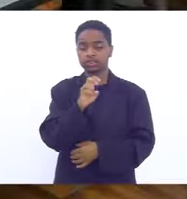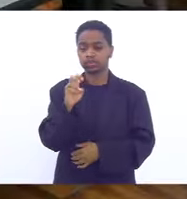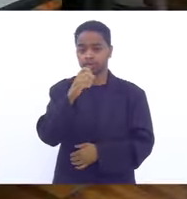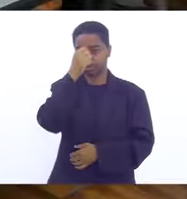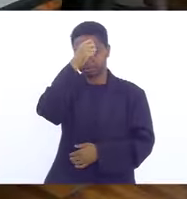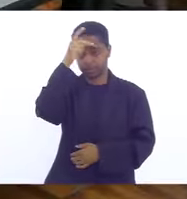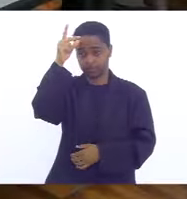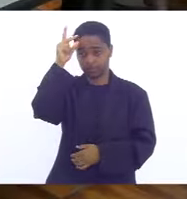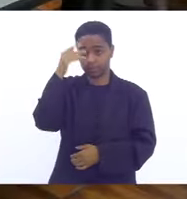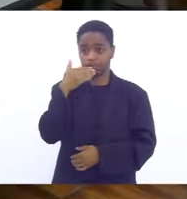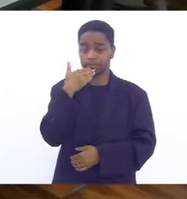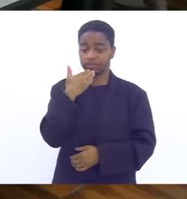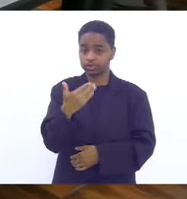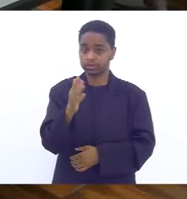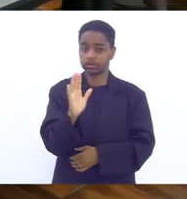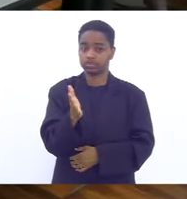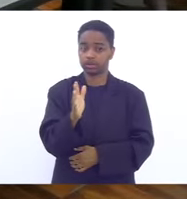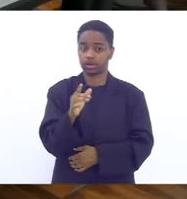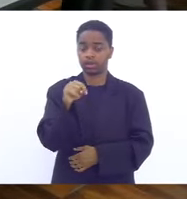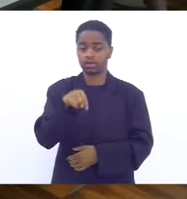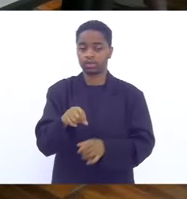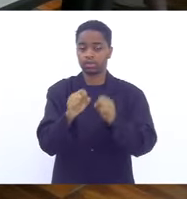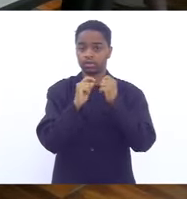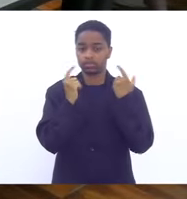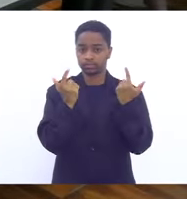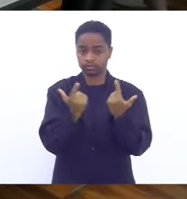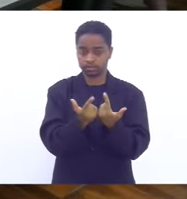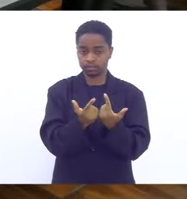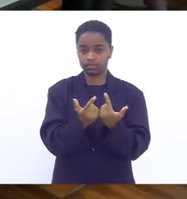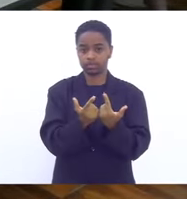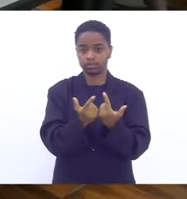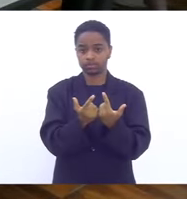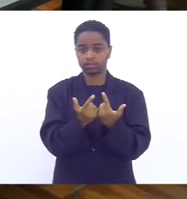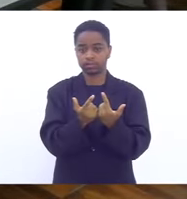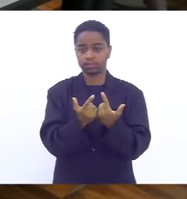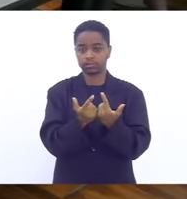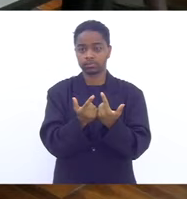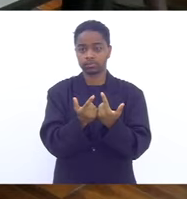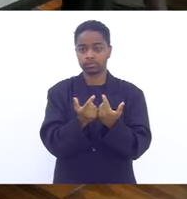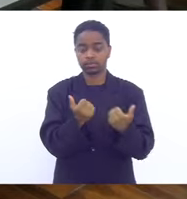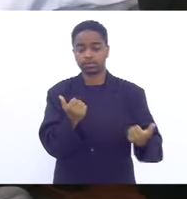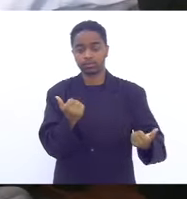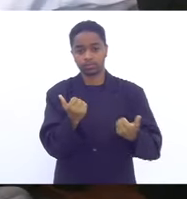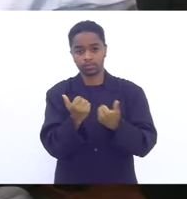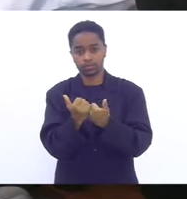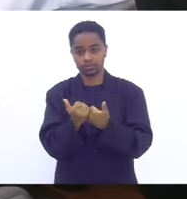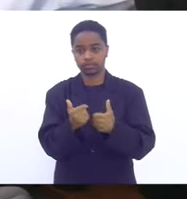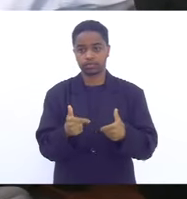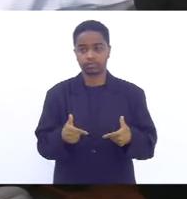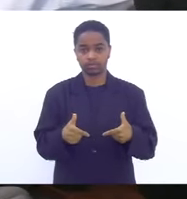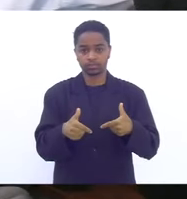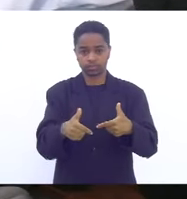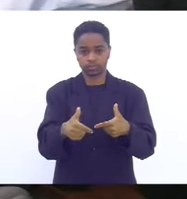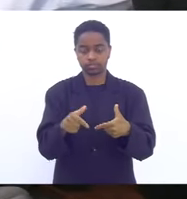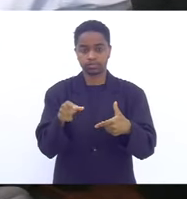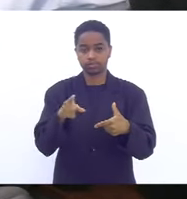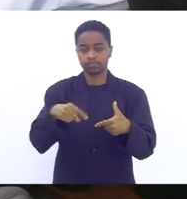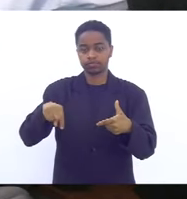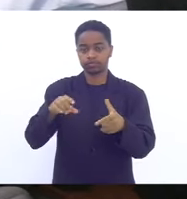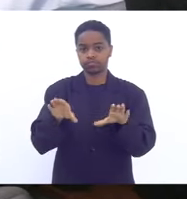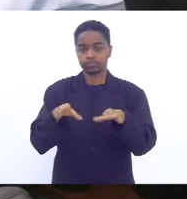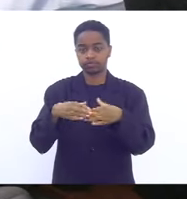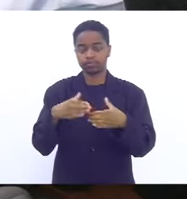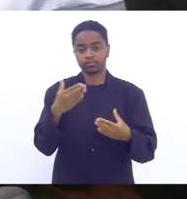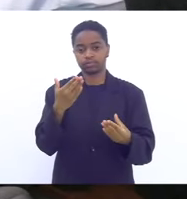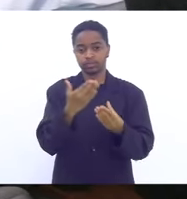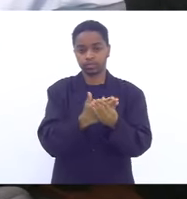prefeitos pediram que a Assembleia Legislativa do Estado do Rio de Janeiro desse apoio à ação impetrada por eles junto à